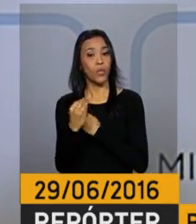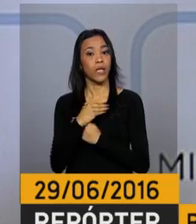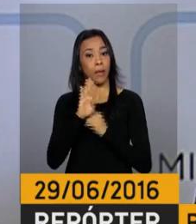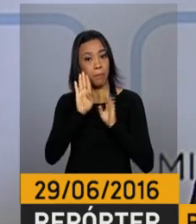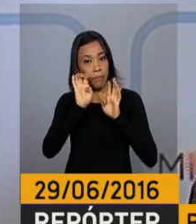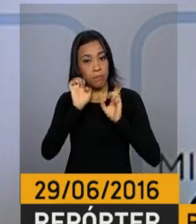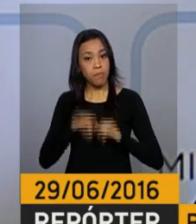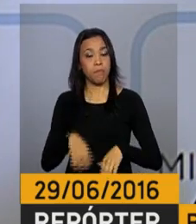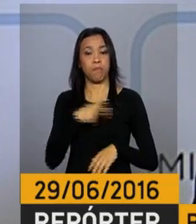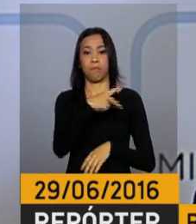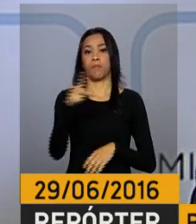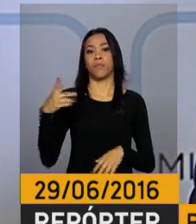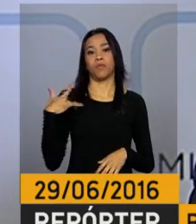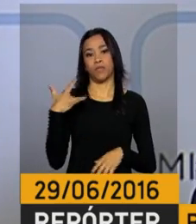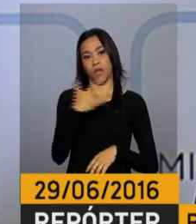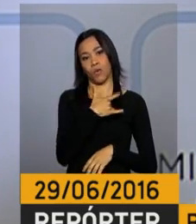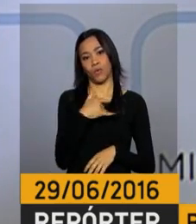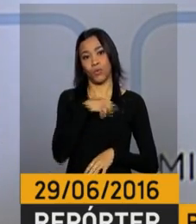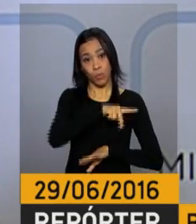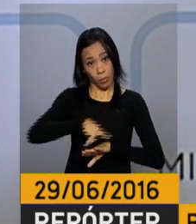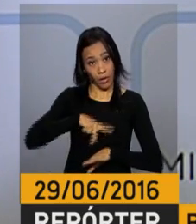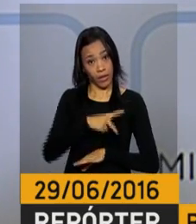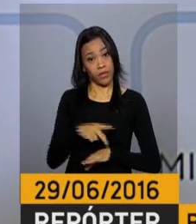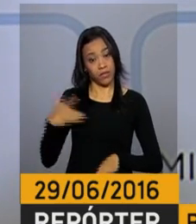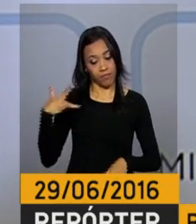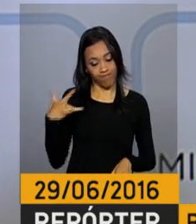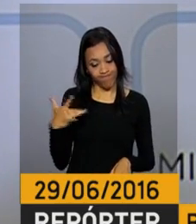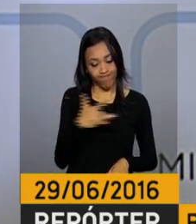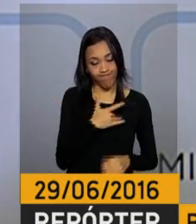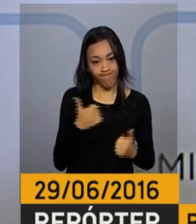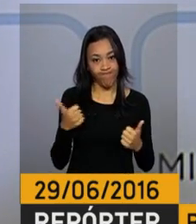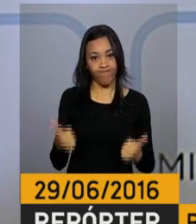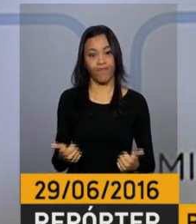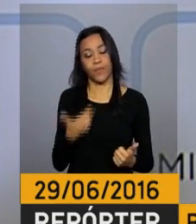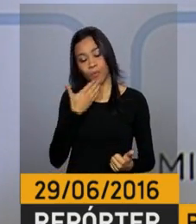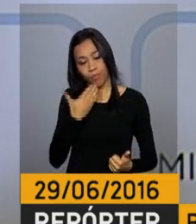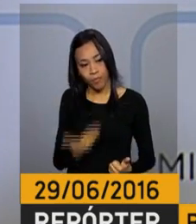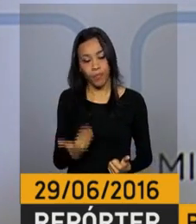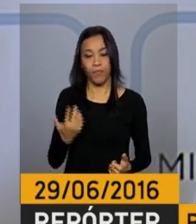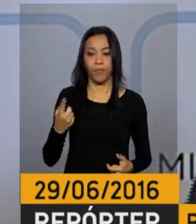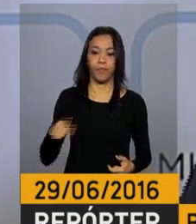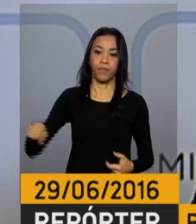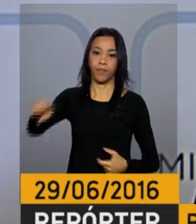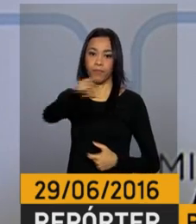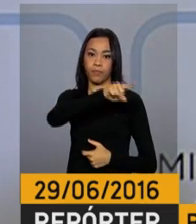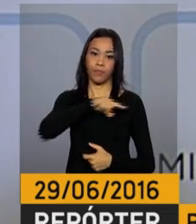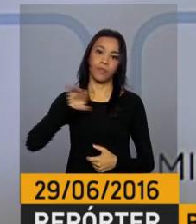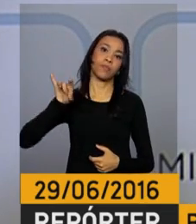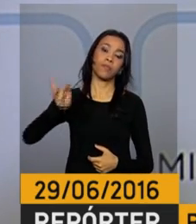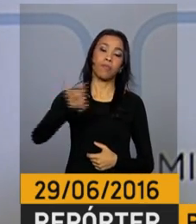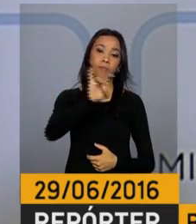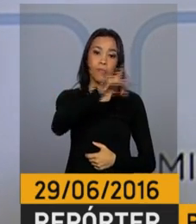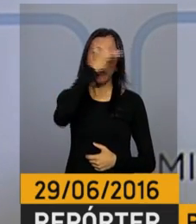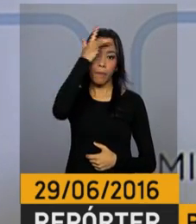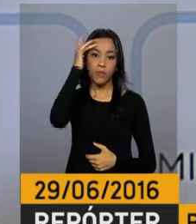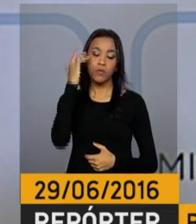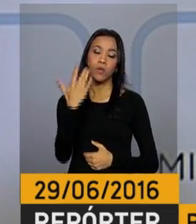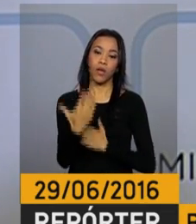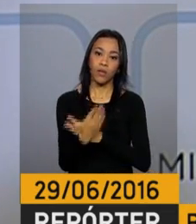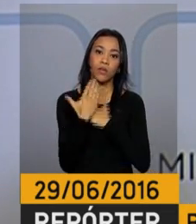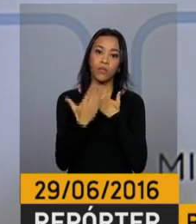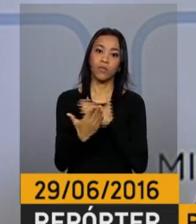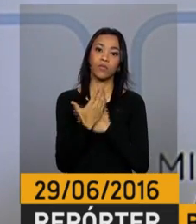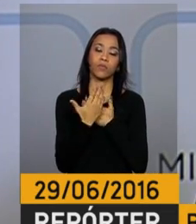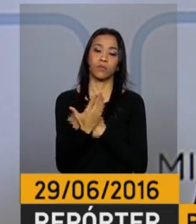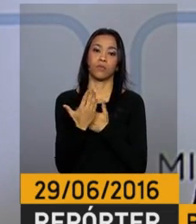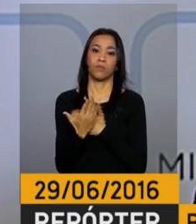né todo o país será mais saudável então sempre o nosso apelo para que cada um cuide n com seus hábitos